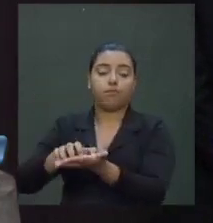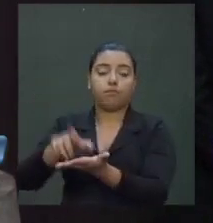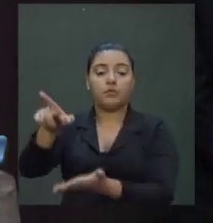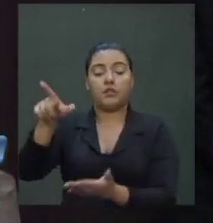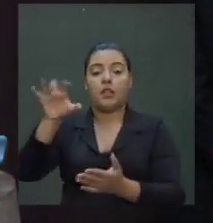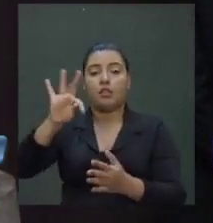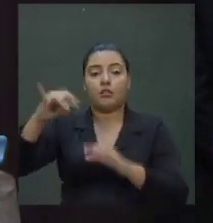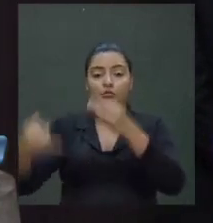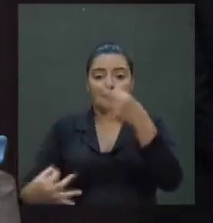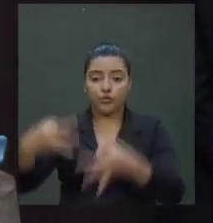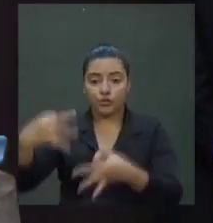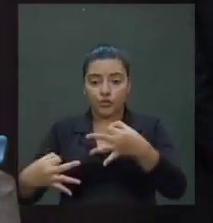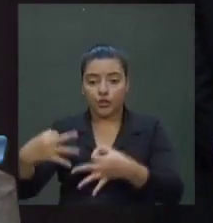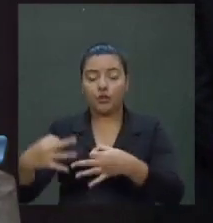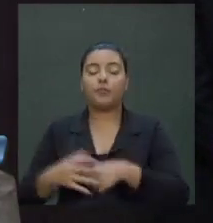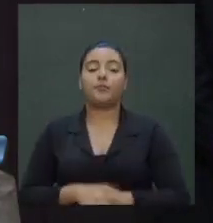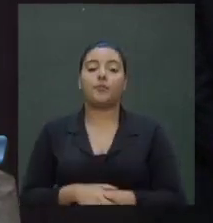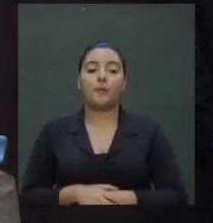Atualmente,